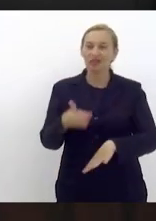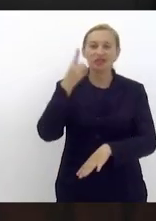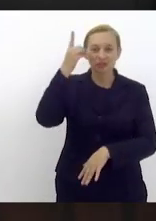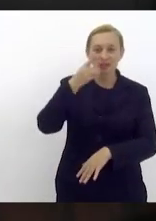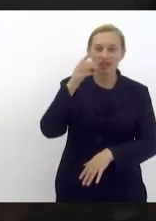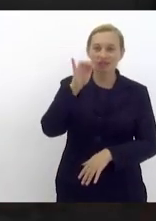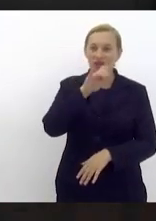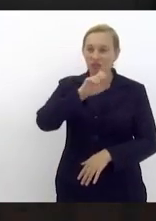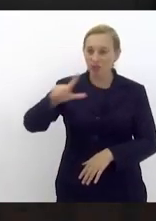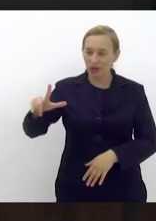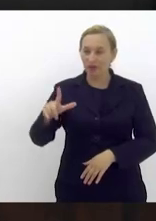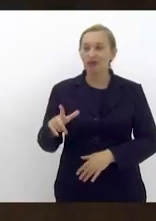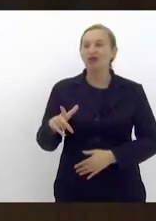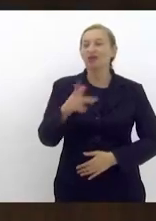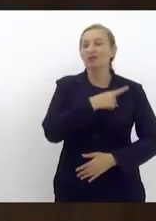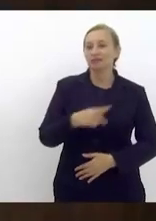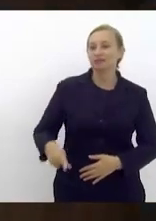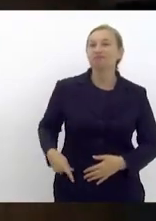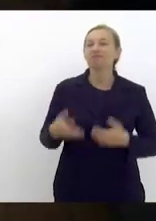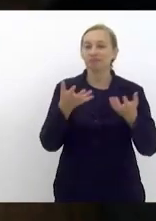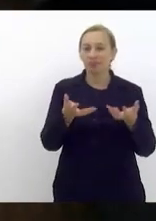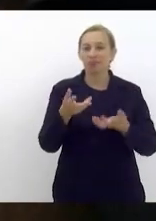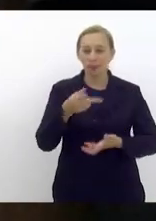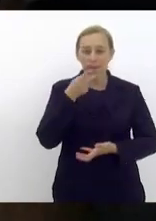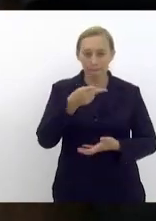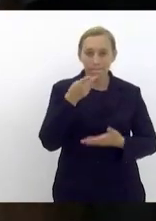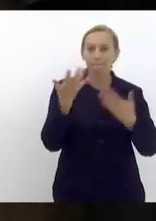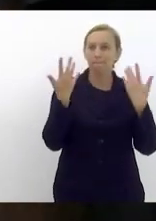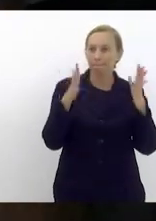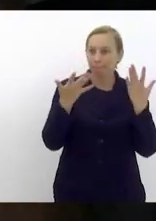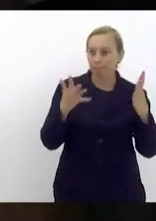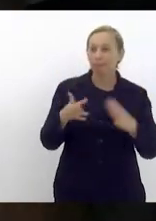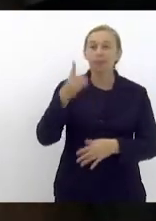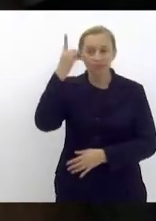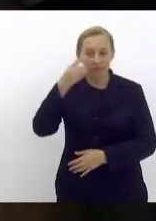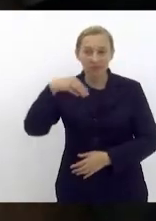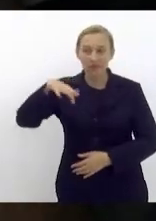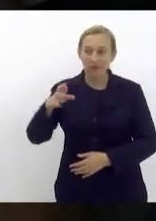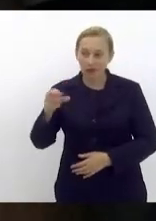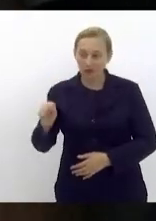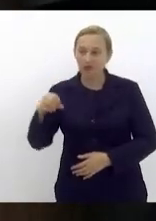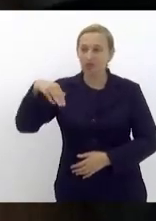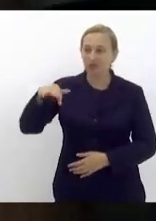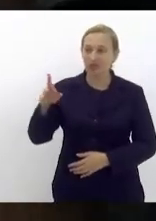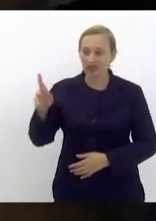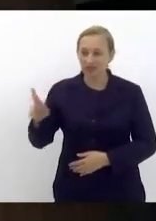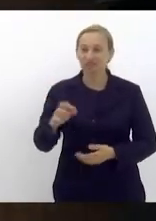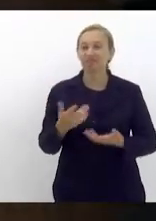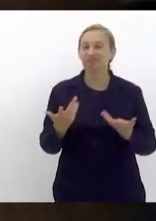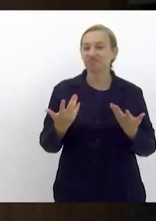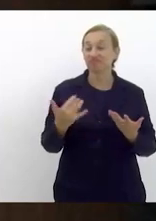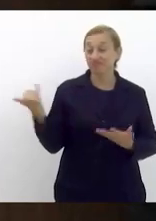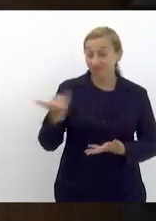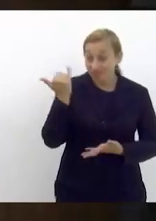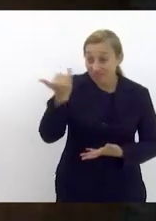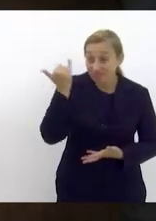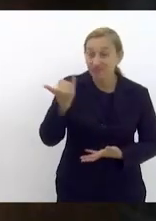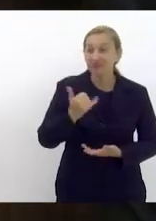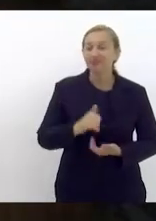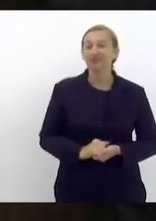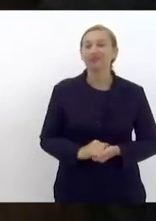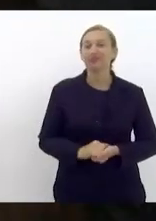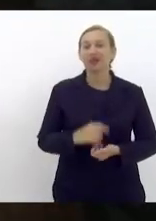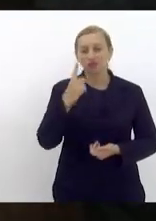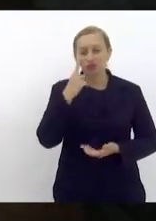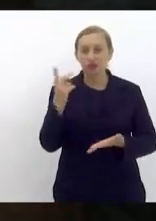Pobel. Presidente, queria aqui ressaltar, parabenizar o deputado Marco Miros por esse projeto, né, de grande relevância, visto